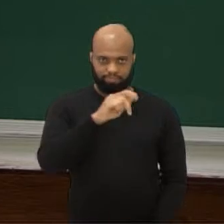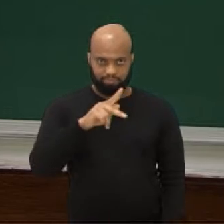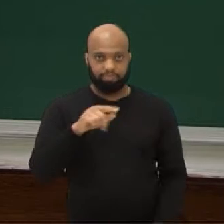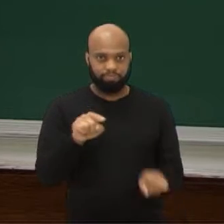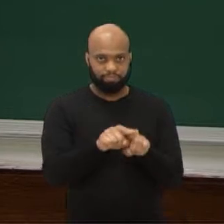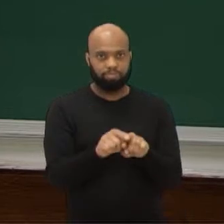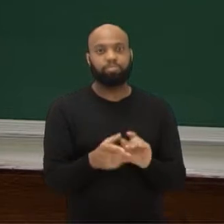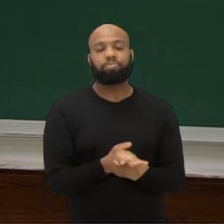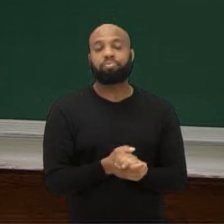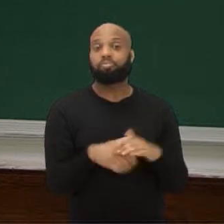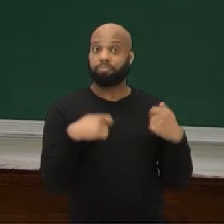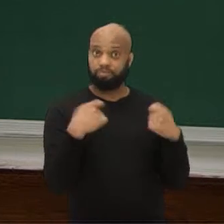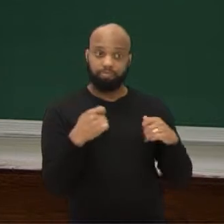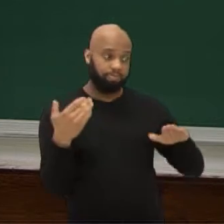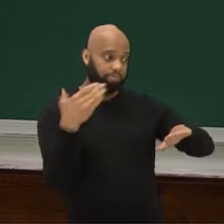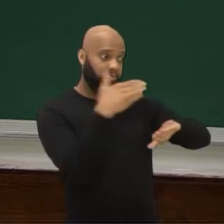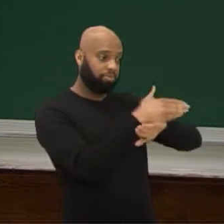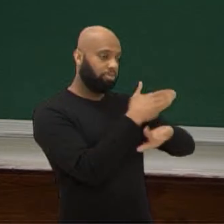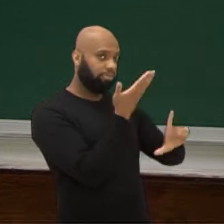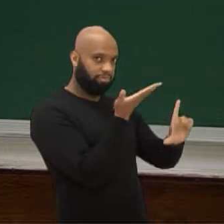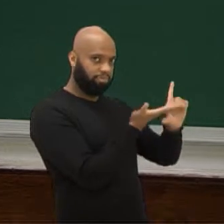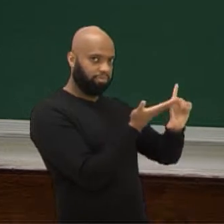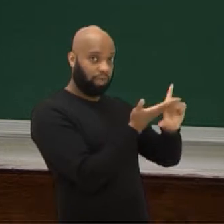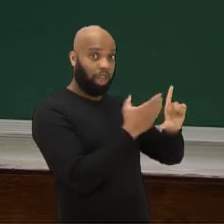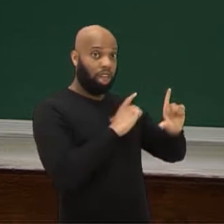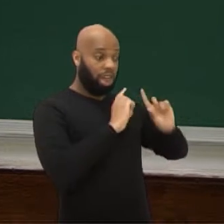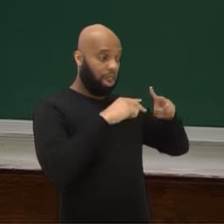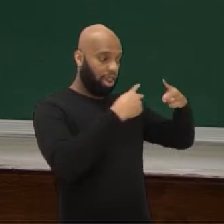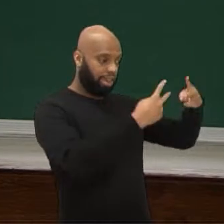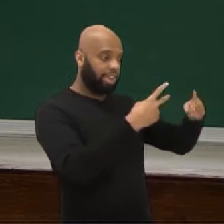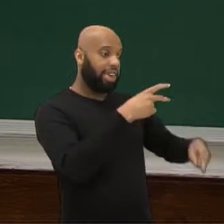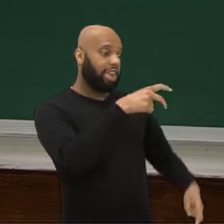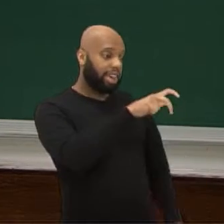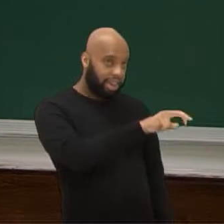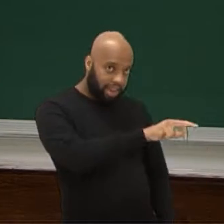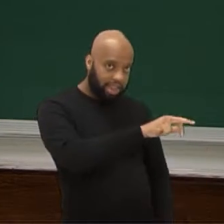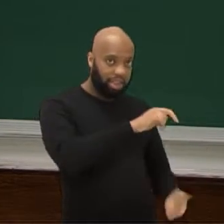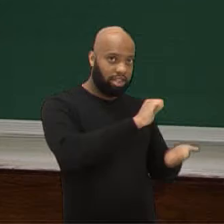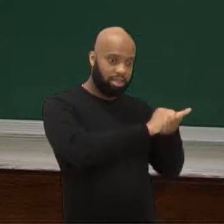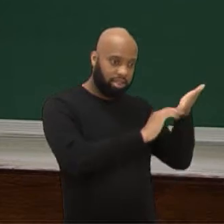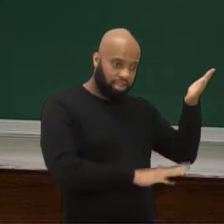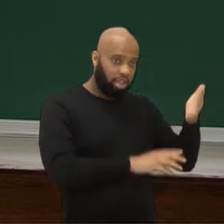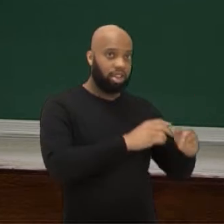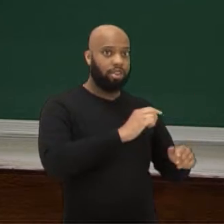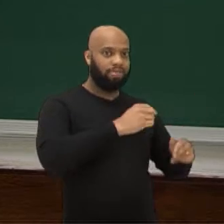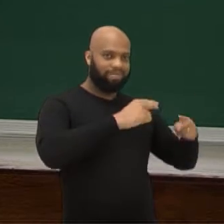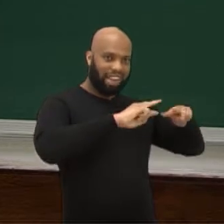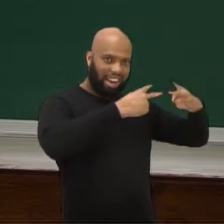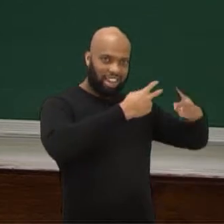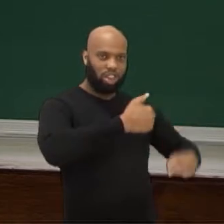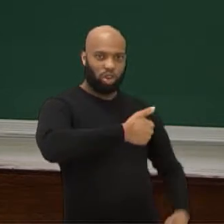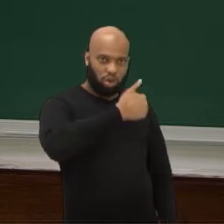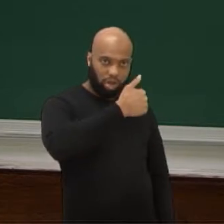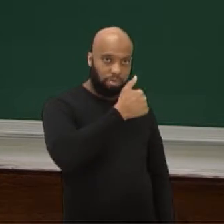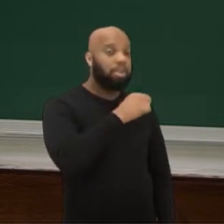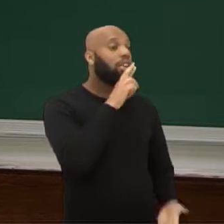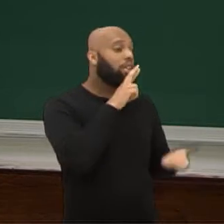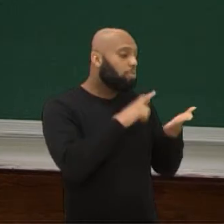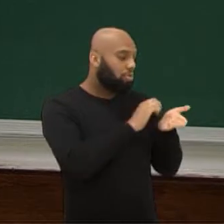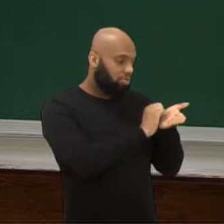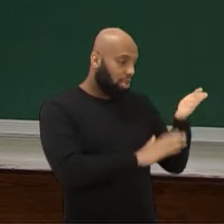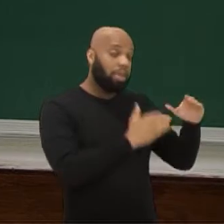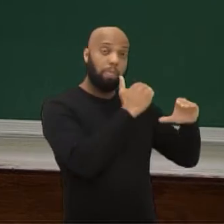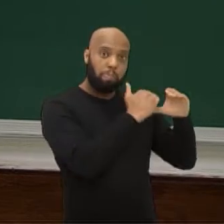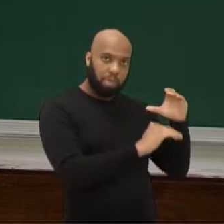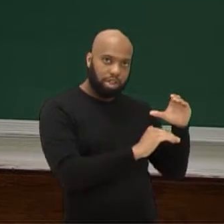fazer? Vai lá no aplicativo, vai lá na aula, clica na atividade, responde a atividade, envia a atividade